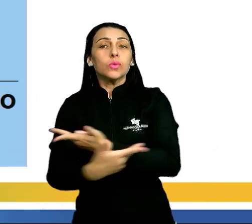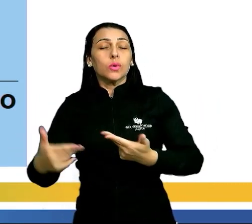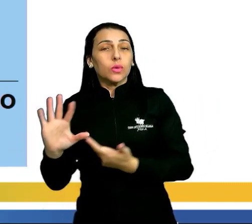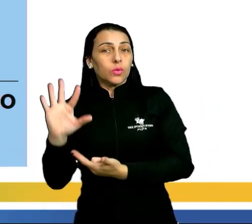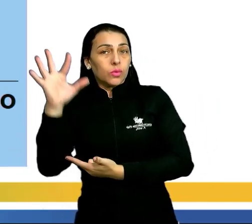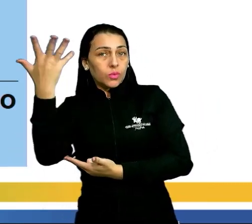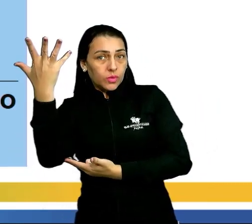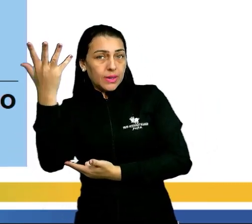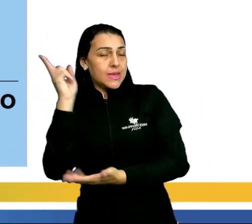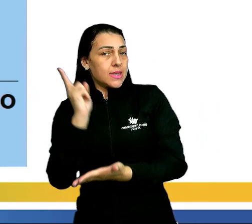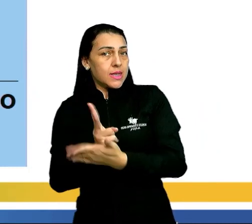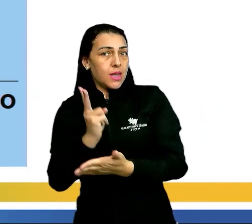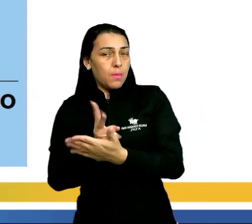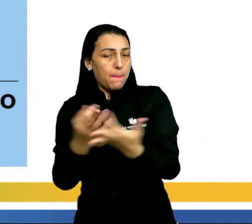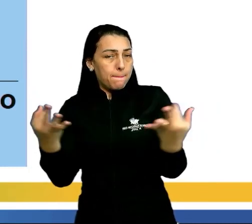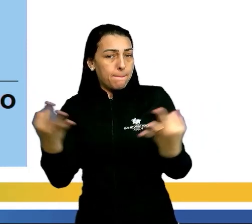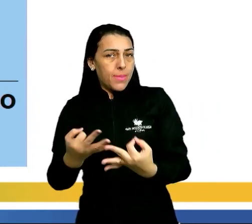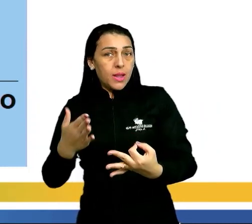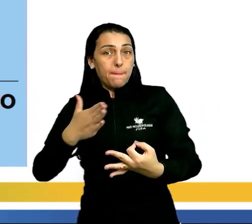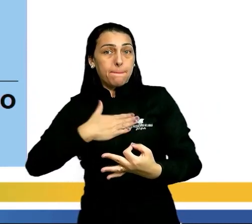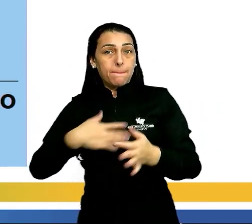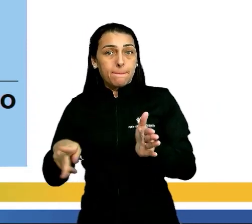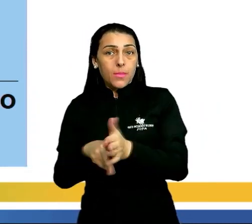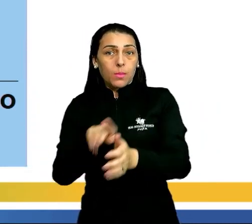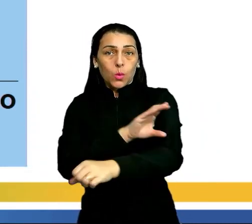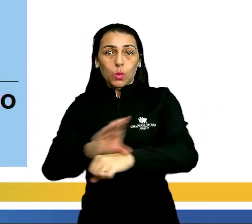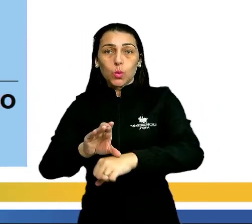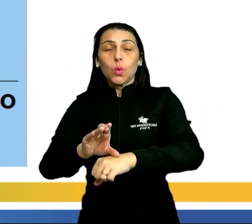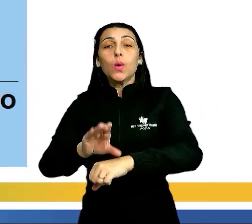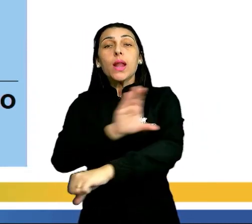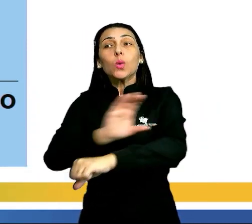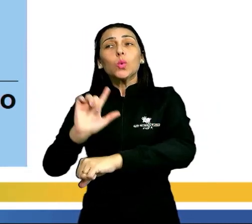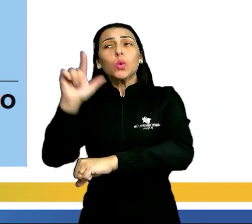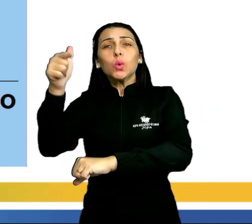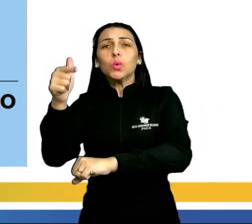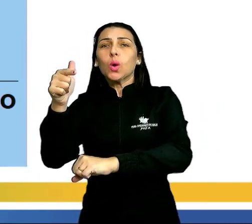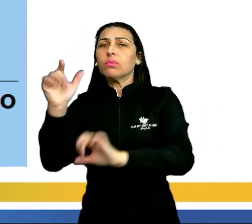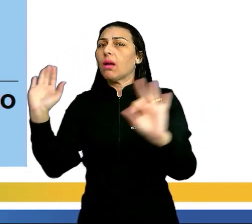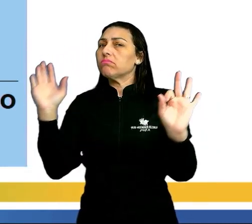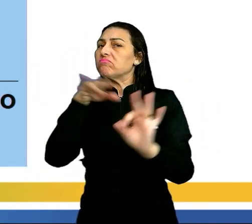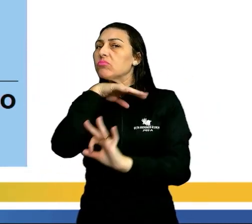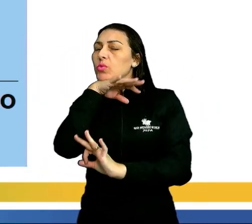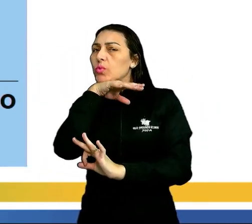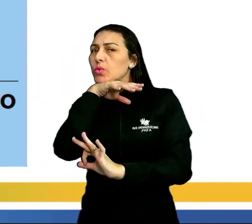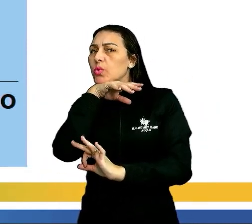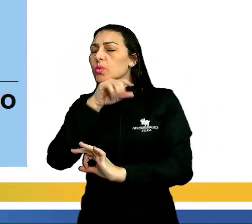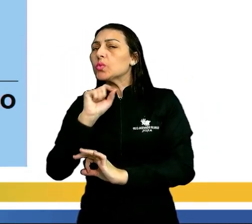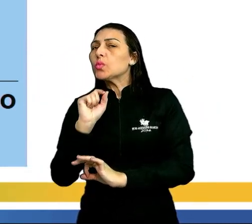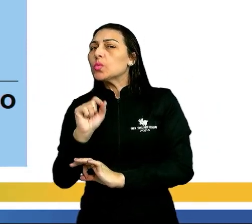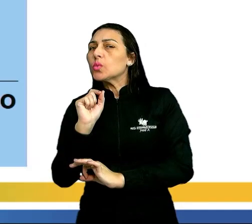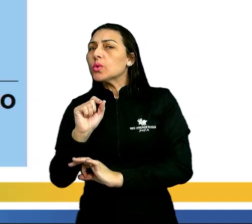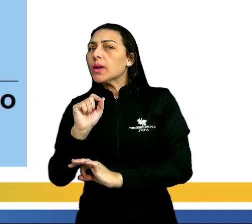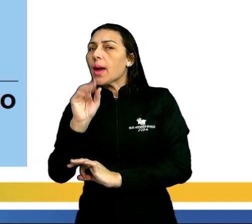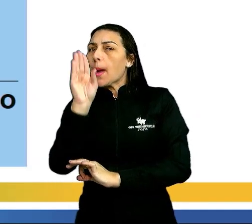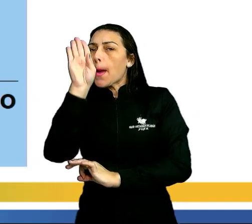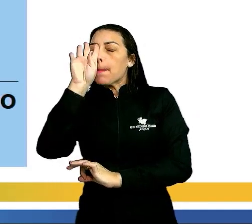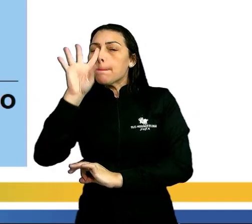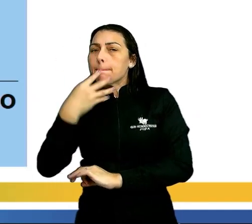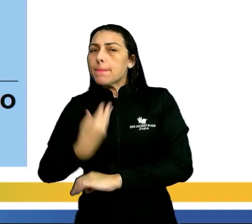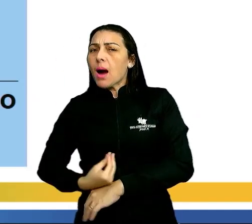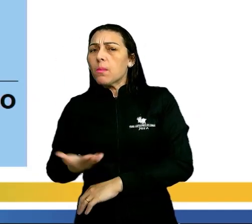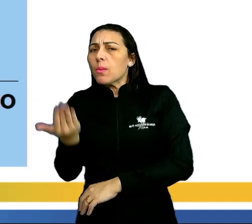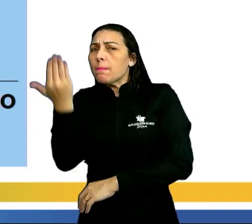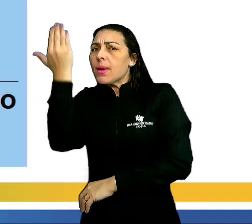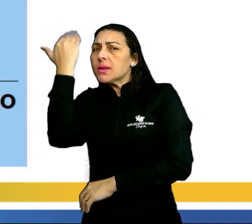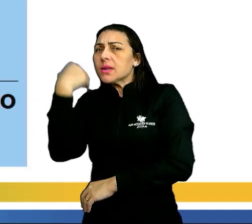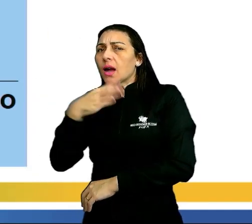tudo acaba sendo perfeito na minha cultura. Então vamos pensar aqui o seguinte, o que os romanos chamavam de bárbaro na antiguidade?